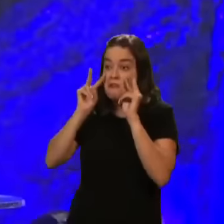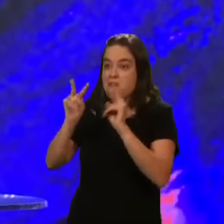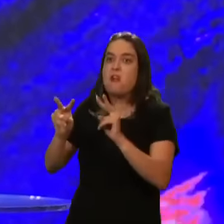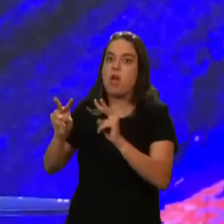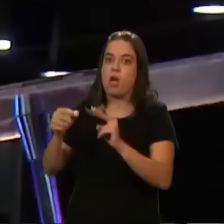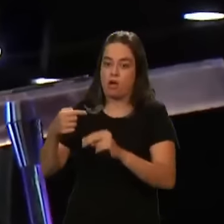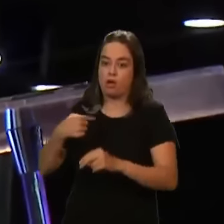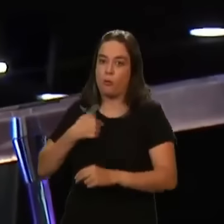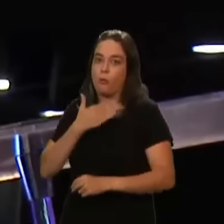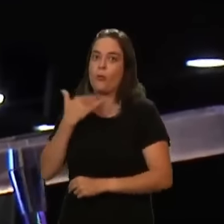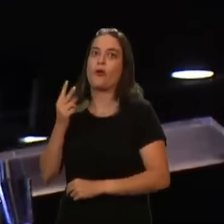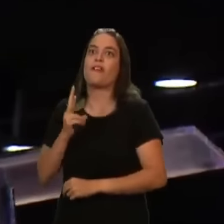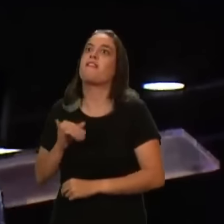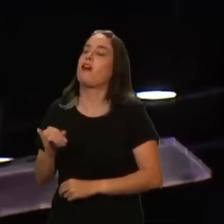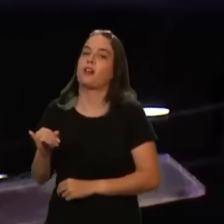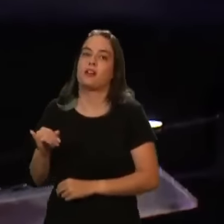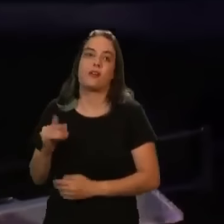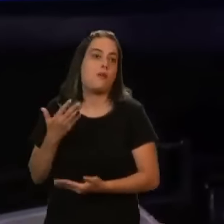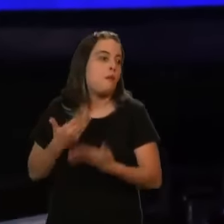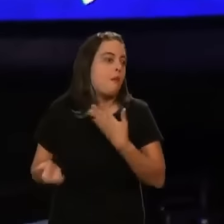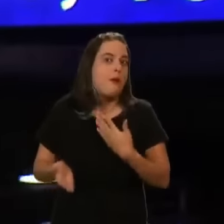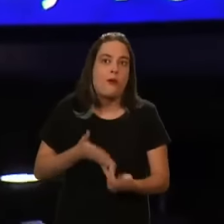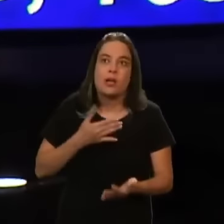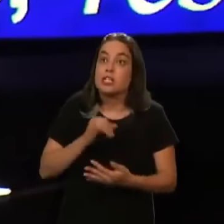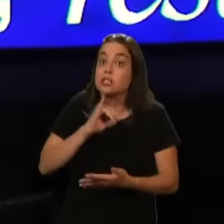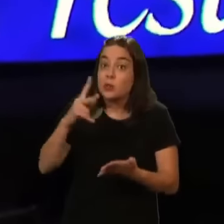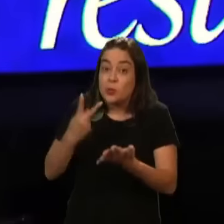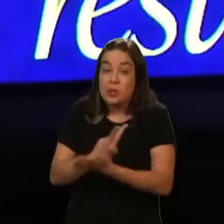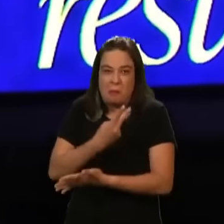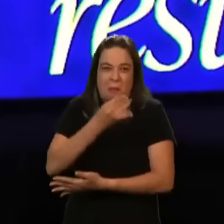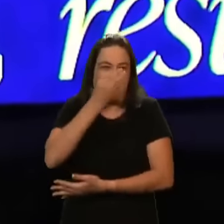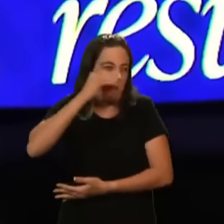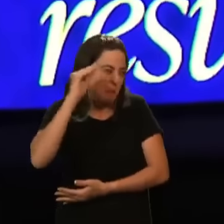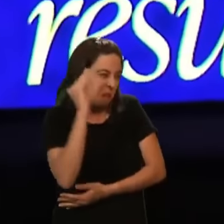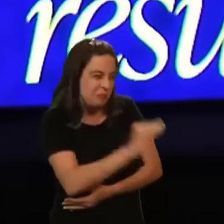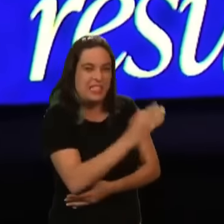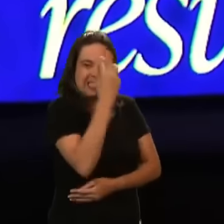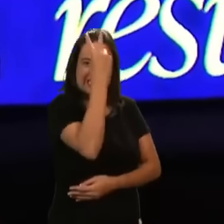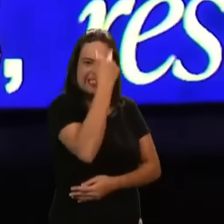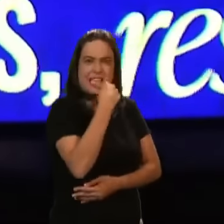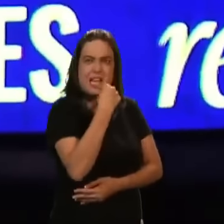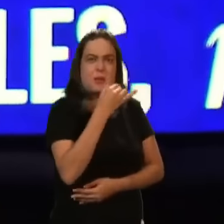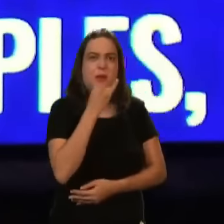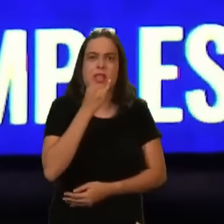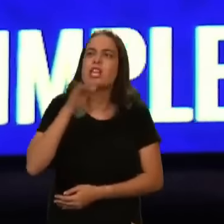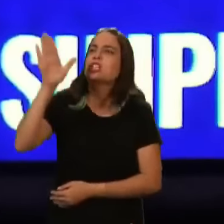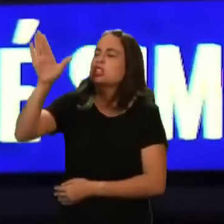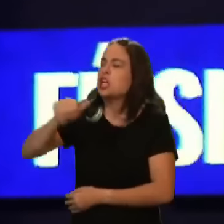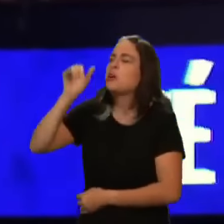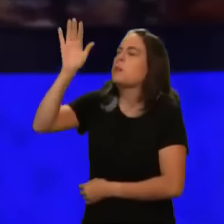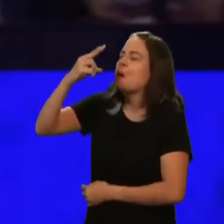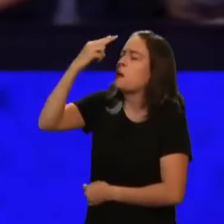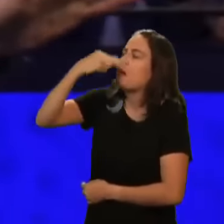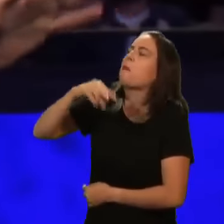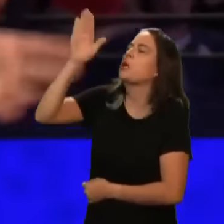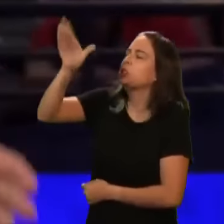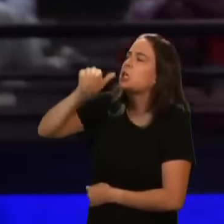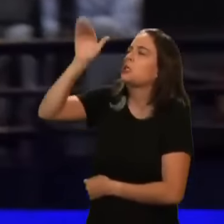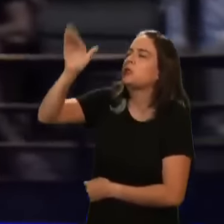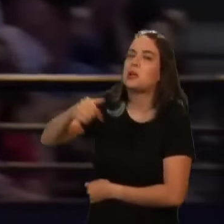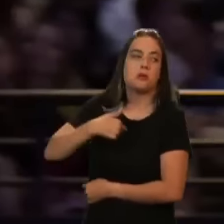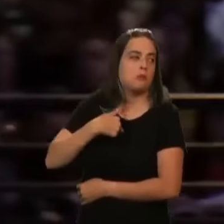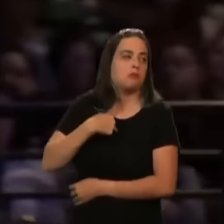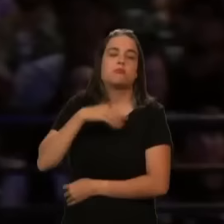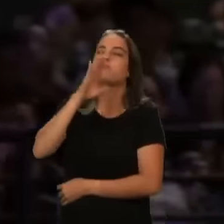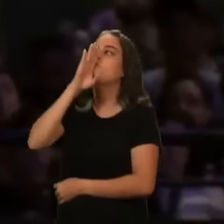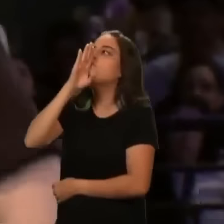E você também. Qualquer um de nós fizesse uma coisa dessa, imagina, dois cegos: ô Lucinho, ô Lucinho! Aí não respondi